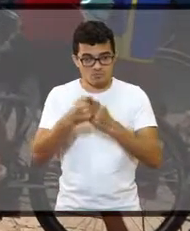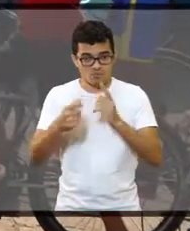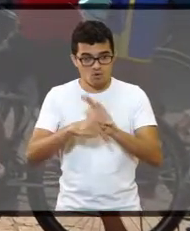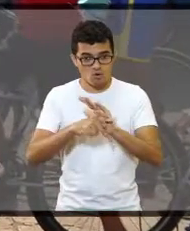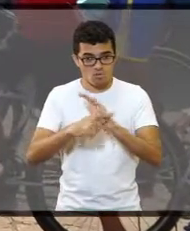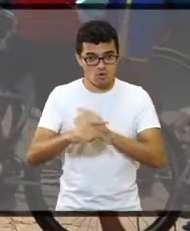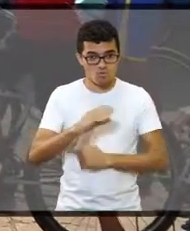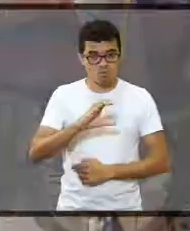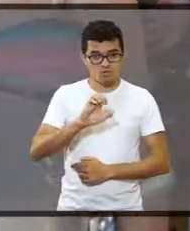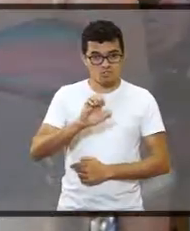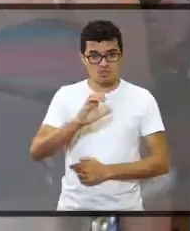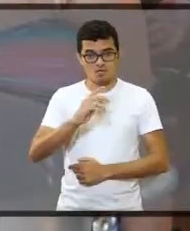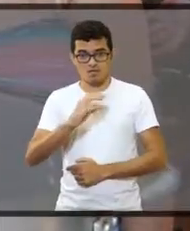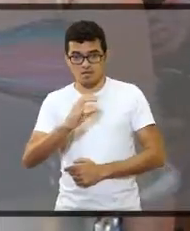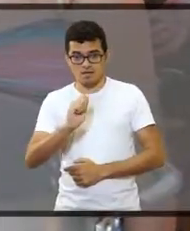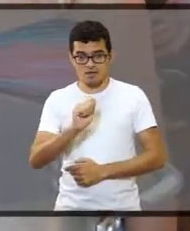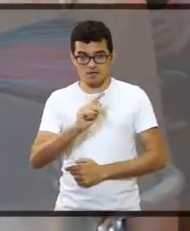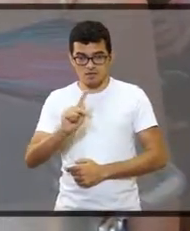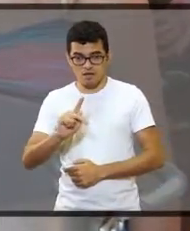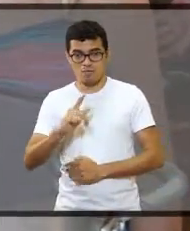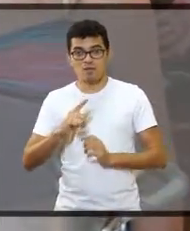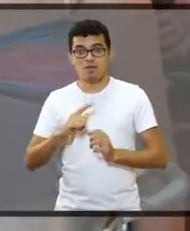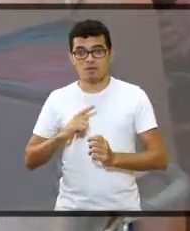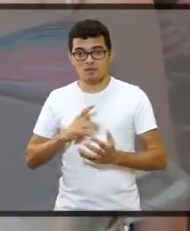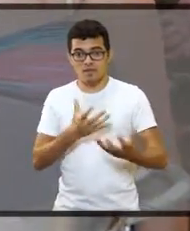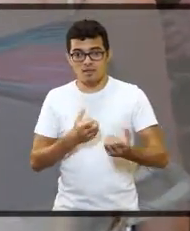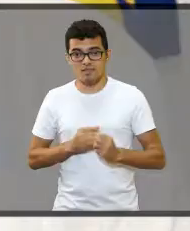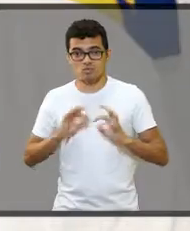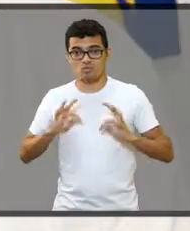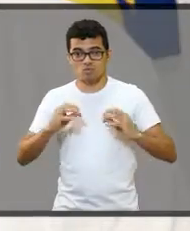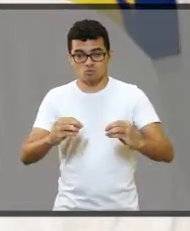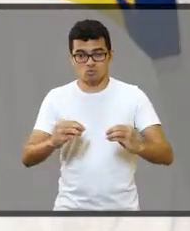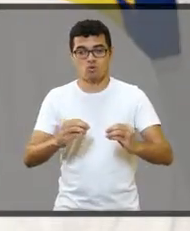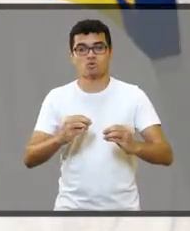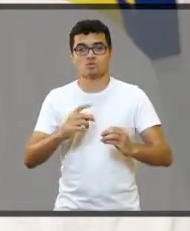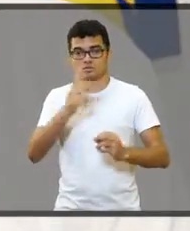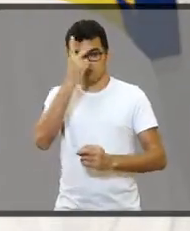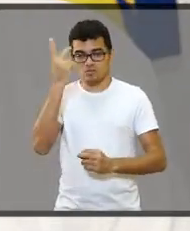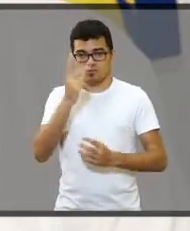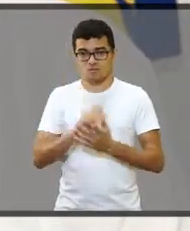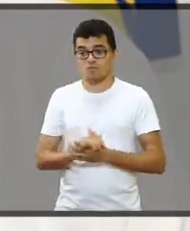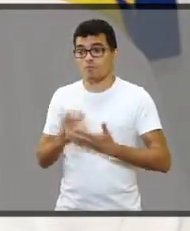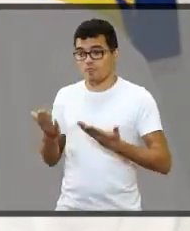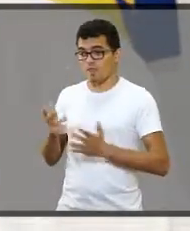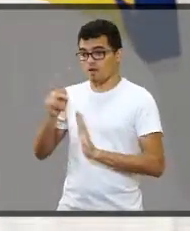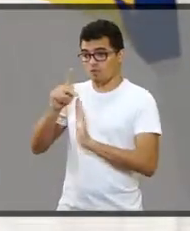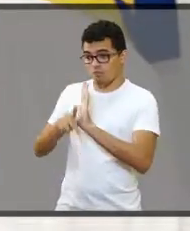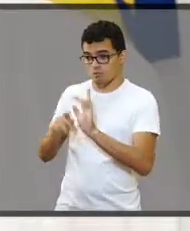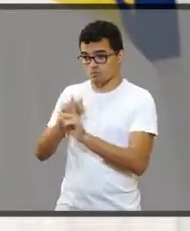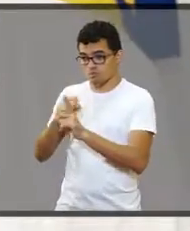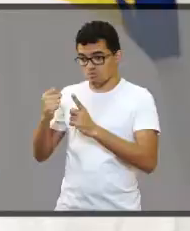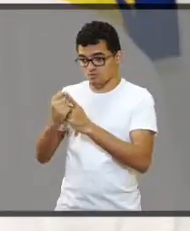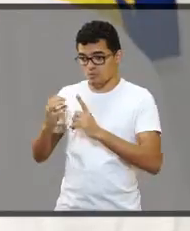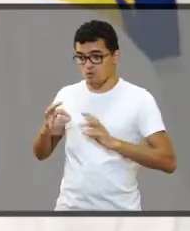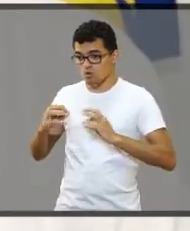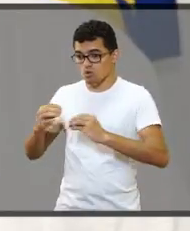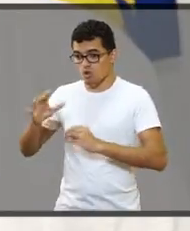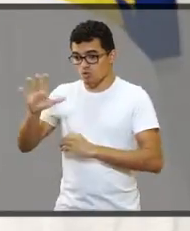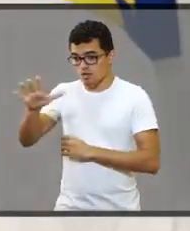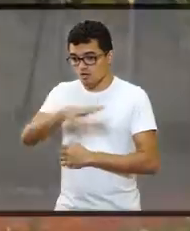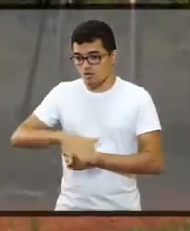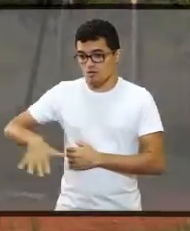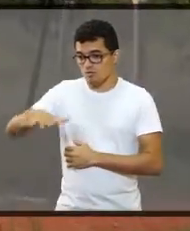Moradores do Secap, que atende todos os moradores da Zona Sul. É um projeto social que envolve toda a comunidade,